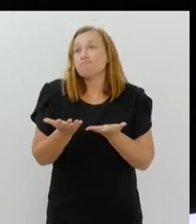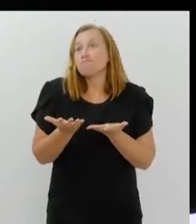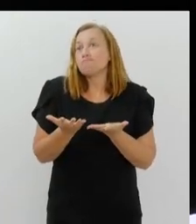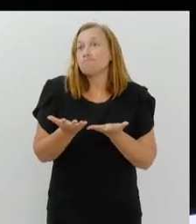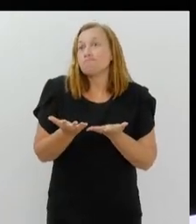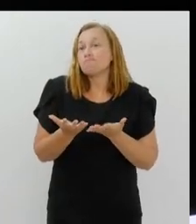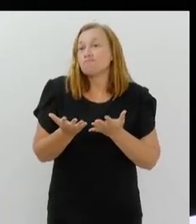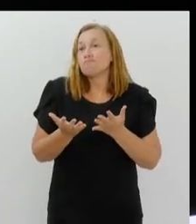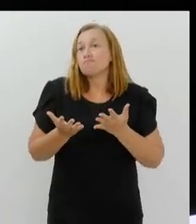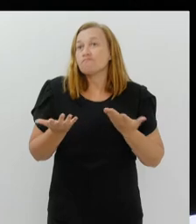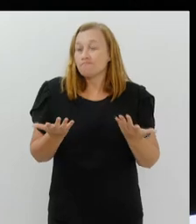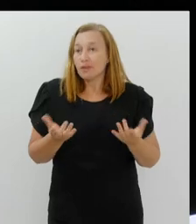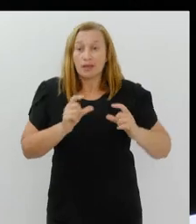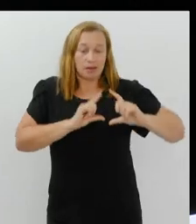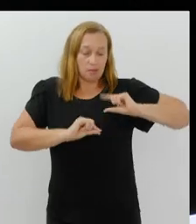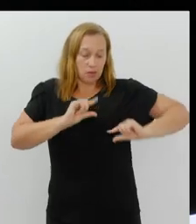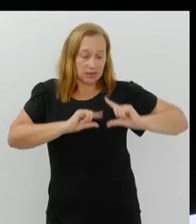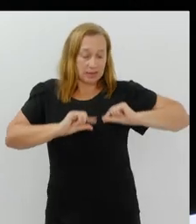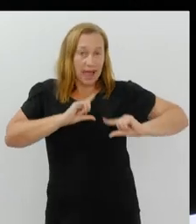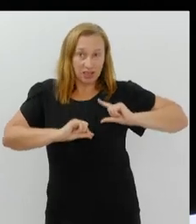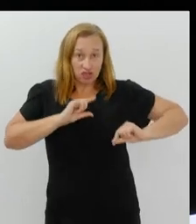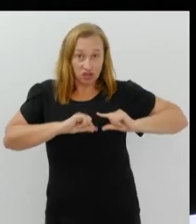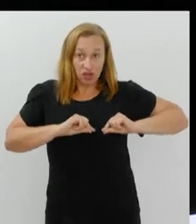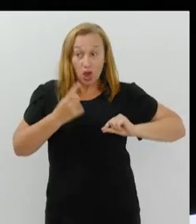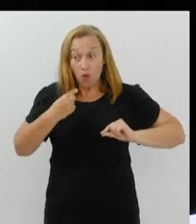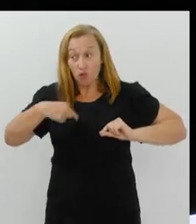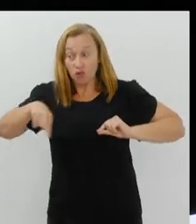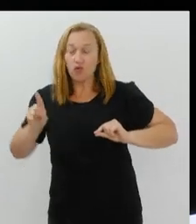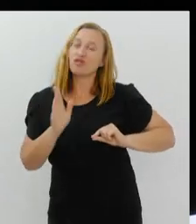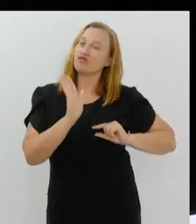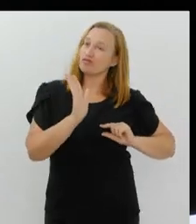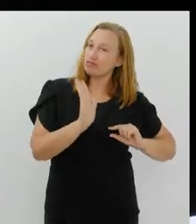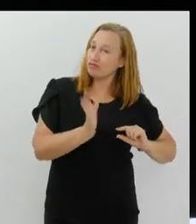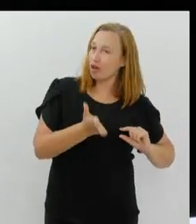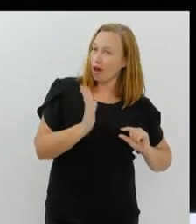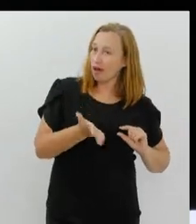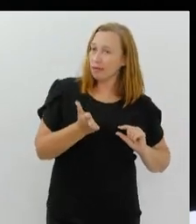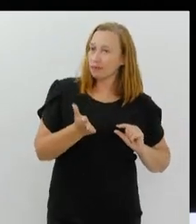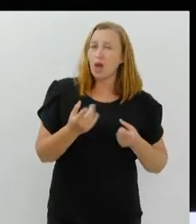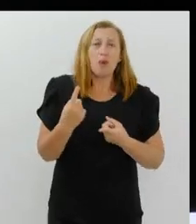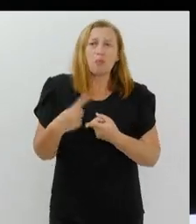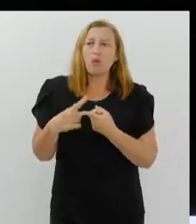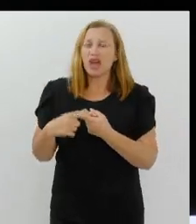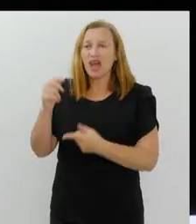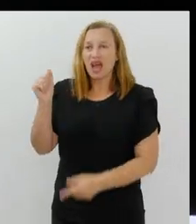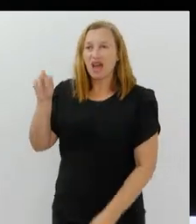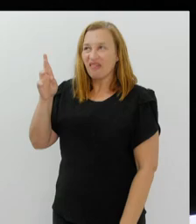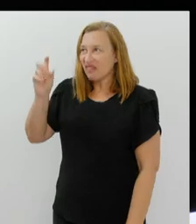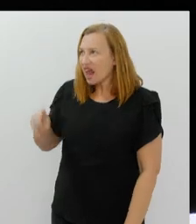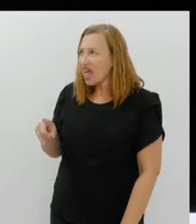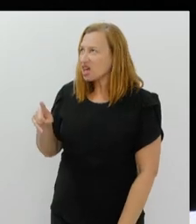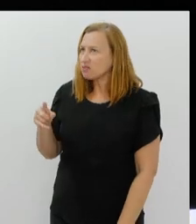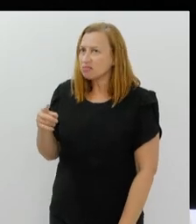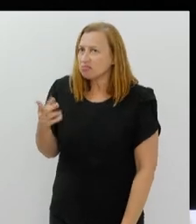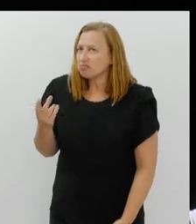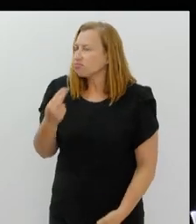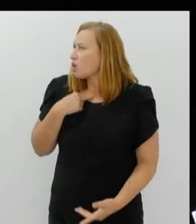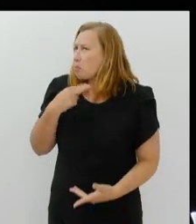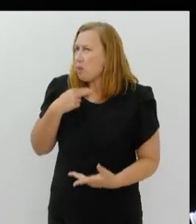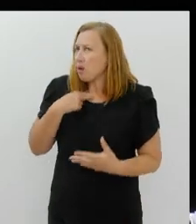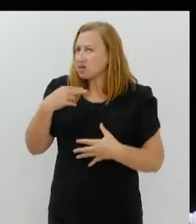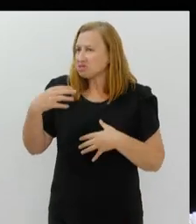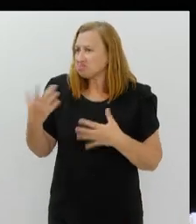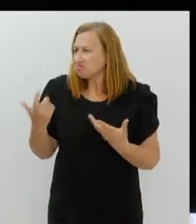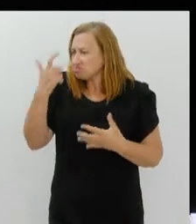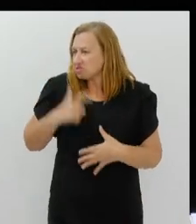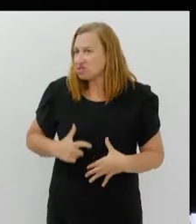mocidade. E aí um belo dia eu fui parar na mocidade, já assim, por que que a Andréia não vai ser rainha da bateria? Eu falei,